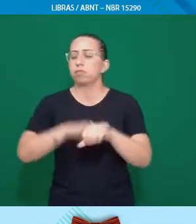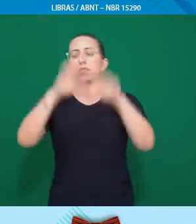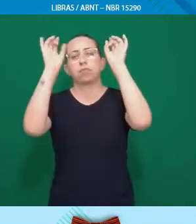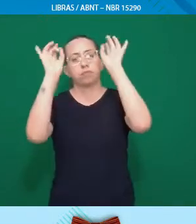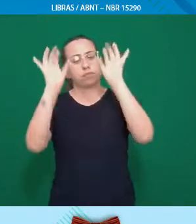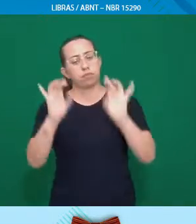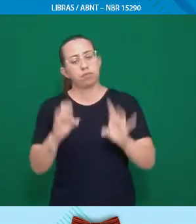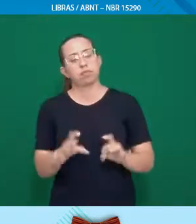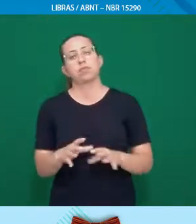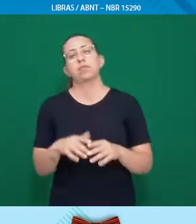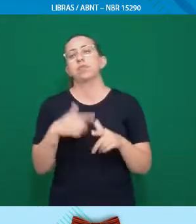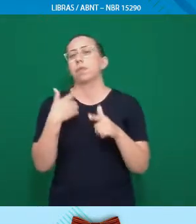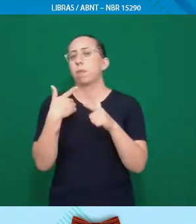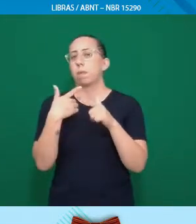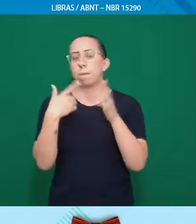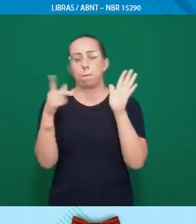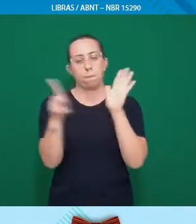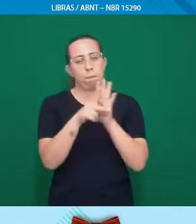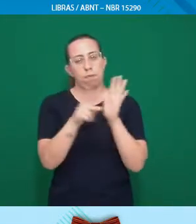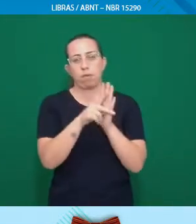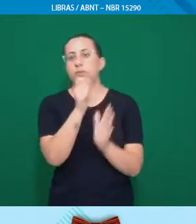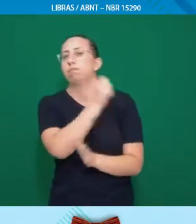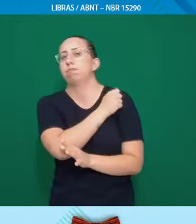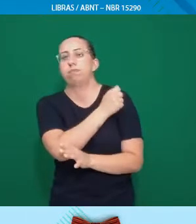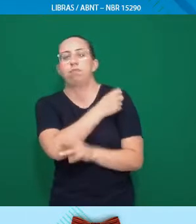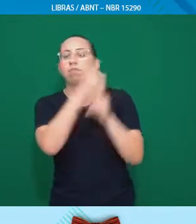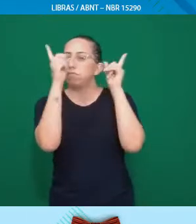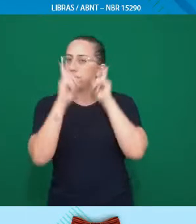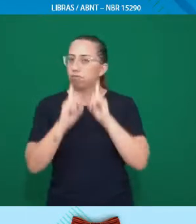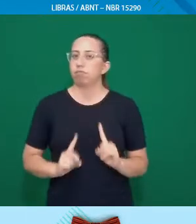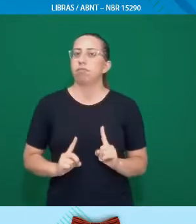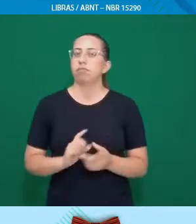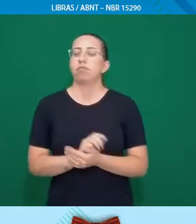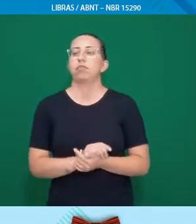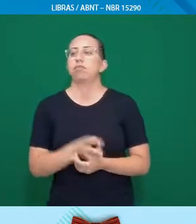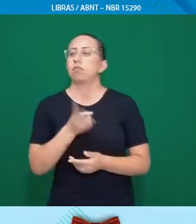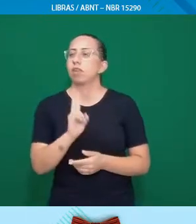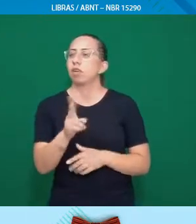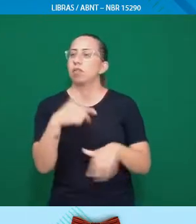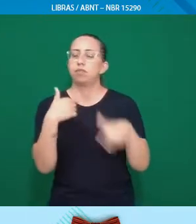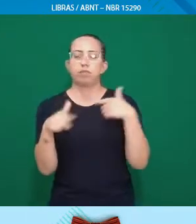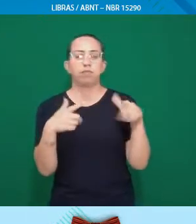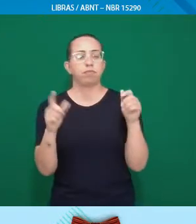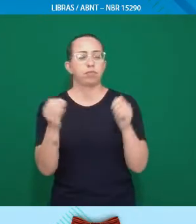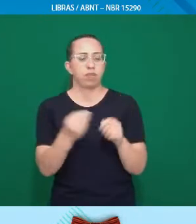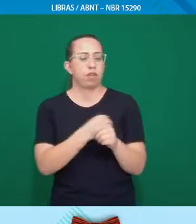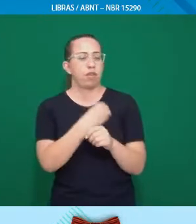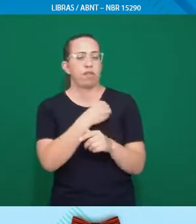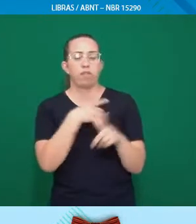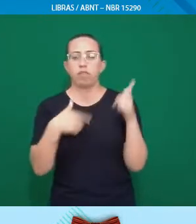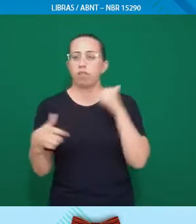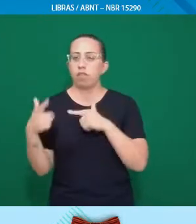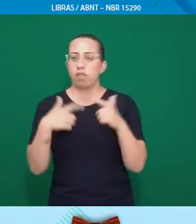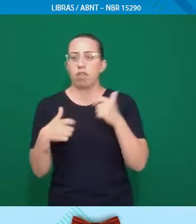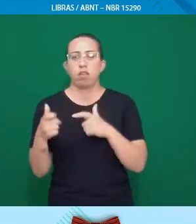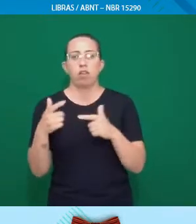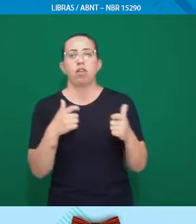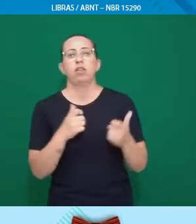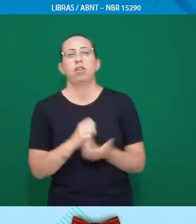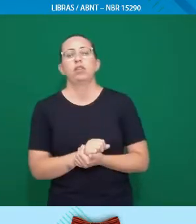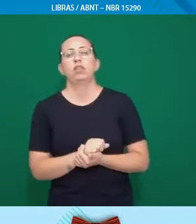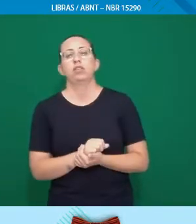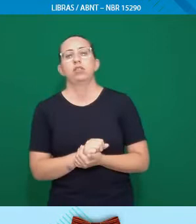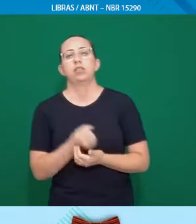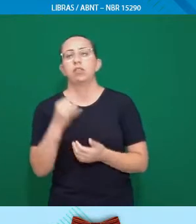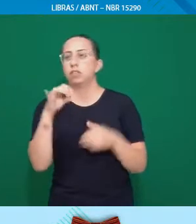dedicado e direcionada com que vocês fazem Então parabéns e continue sempre nessa luta firme no que depender de nossa mesmo vai